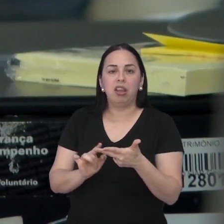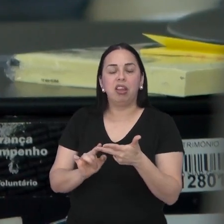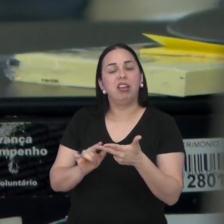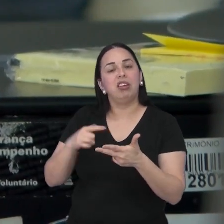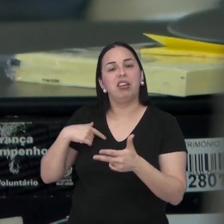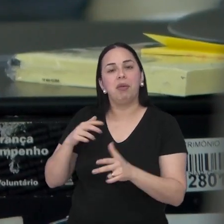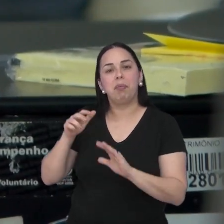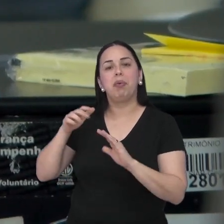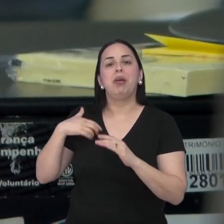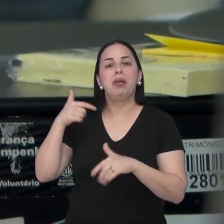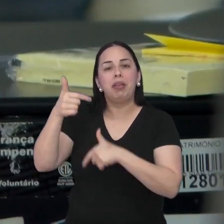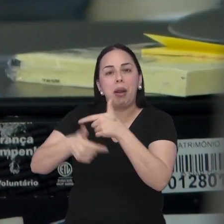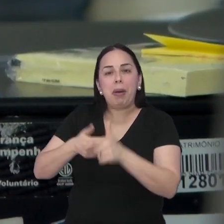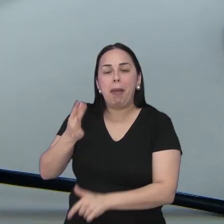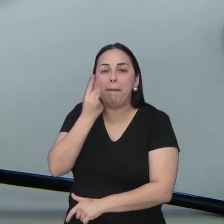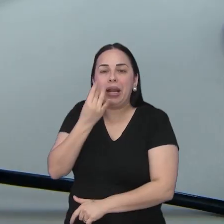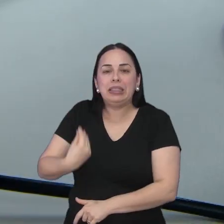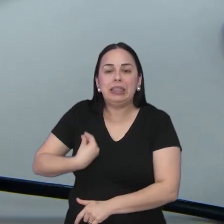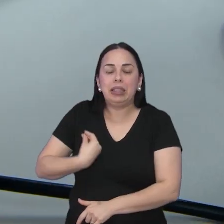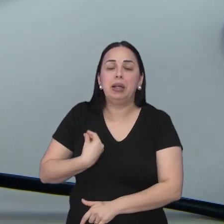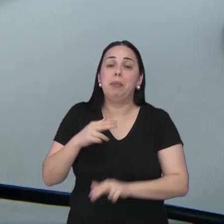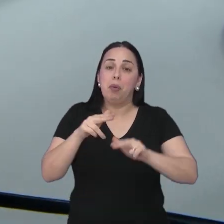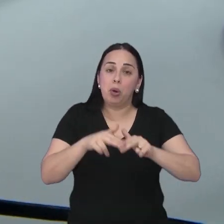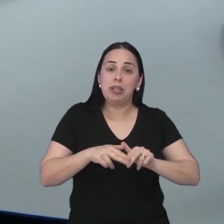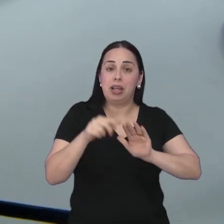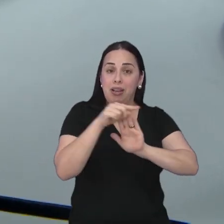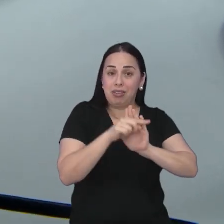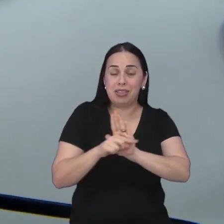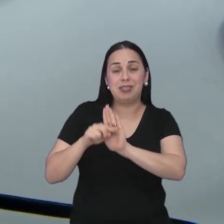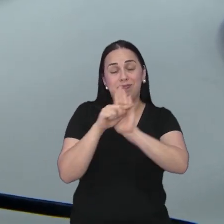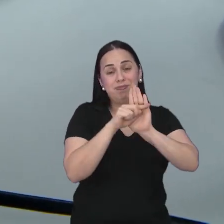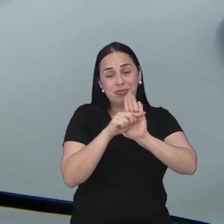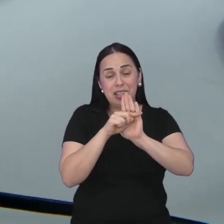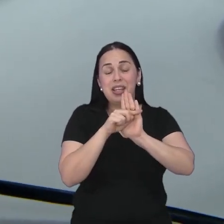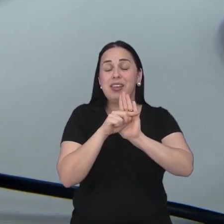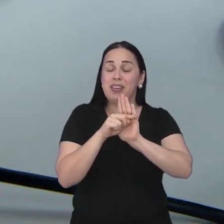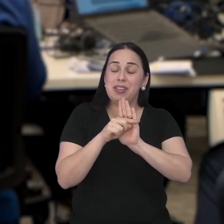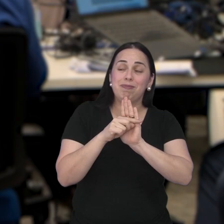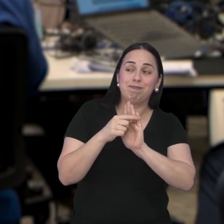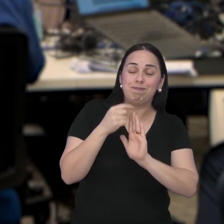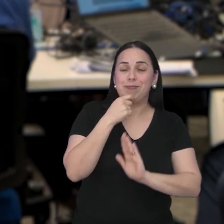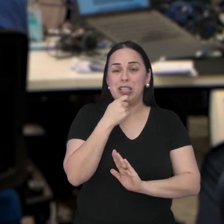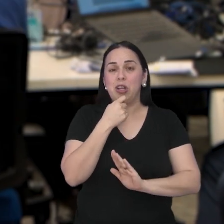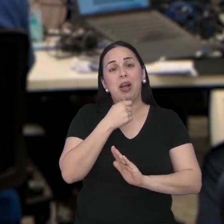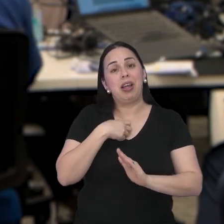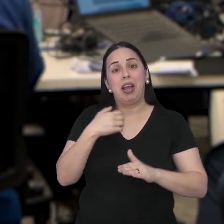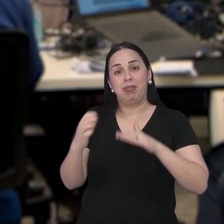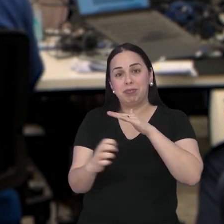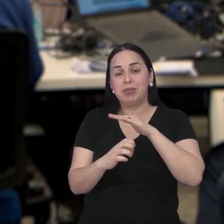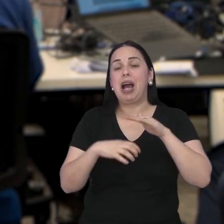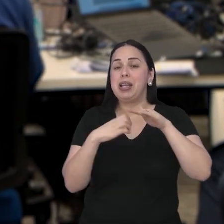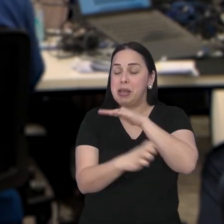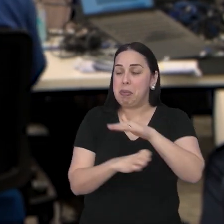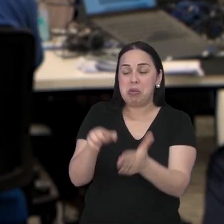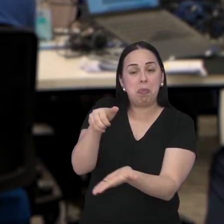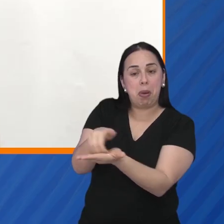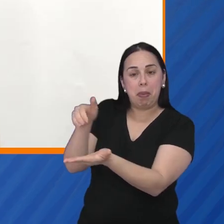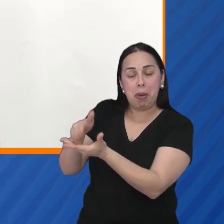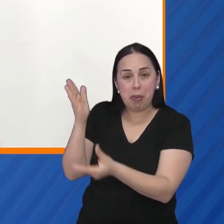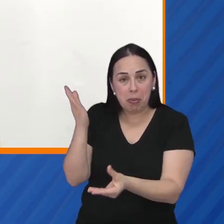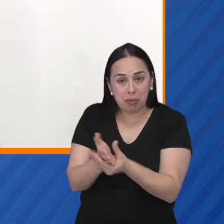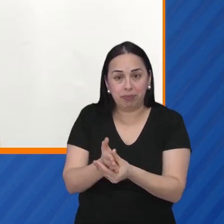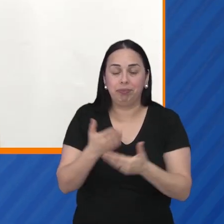pouca iniciativa no ambiente presencial são destacados pela pesquisa como determinantes para a decisão das